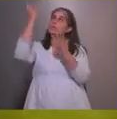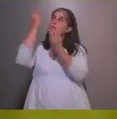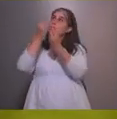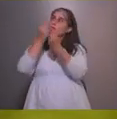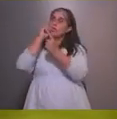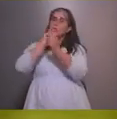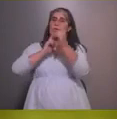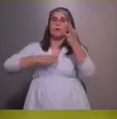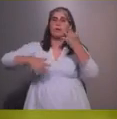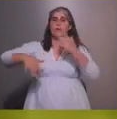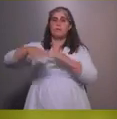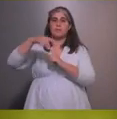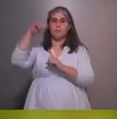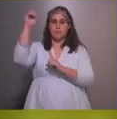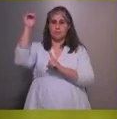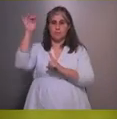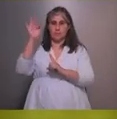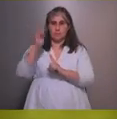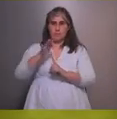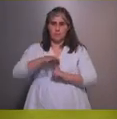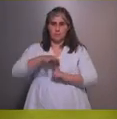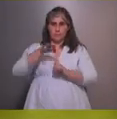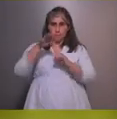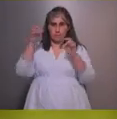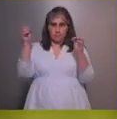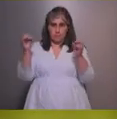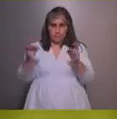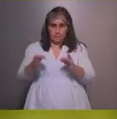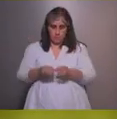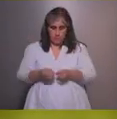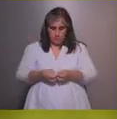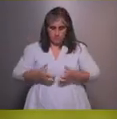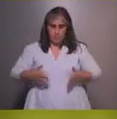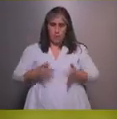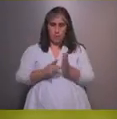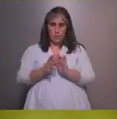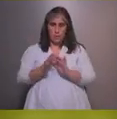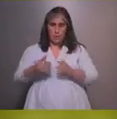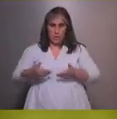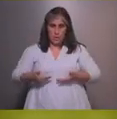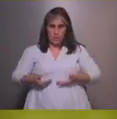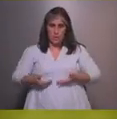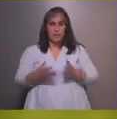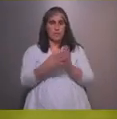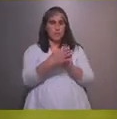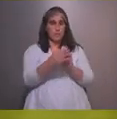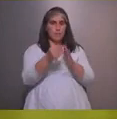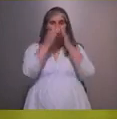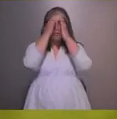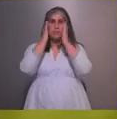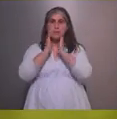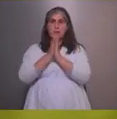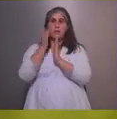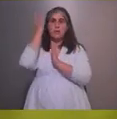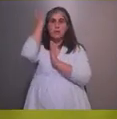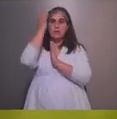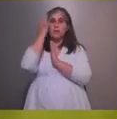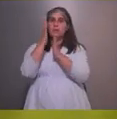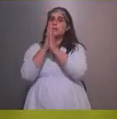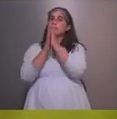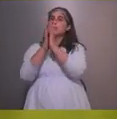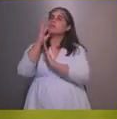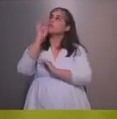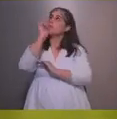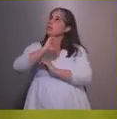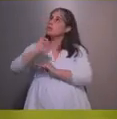entre as mulheres, e bendito é o fruto do vosso ventre, Jesus. Santa Maria, Mãe de Deus, rogai por nós,